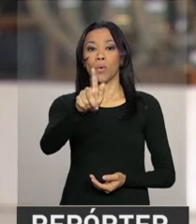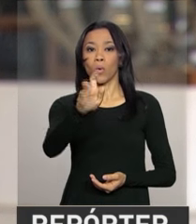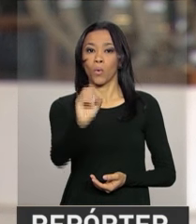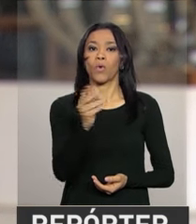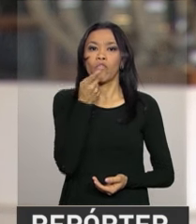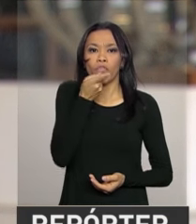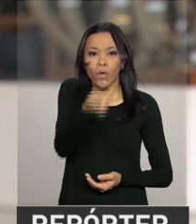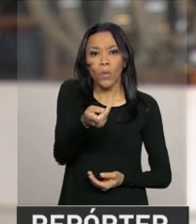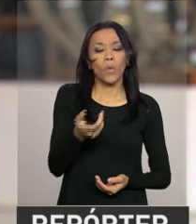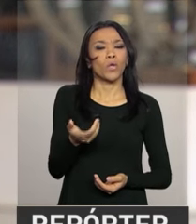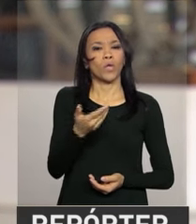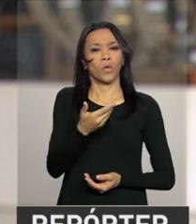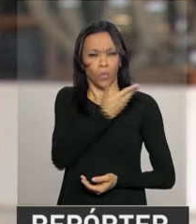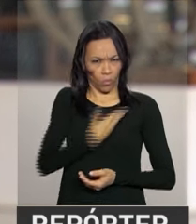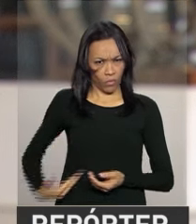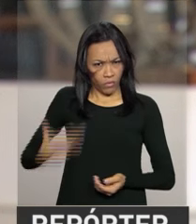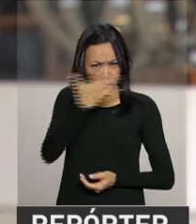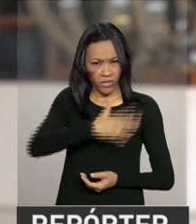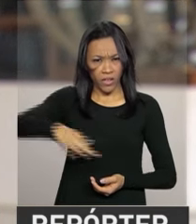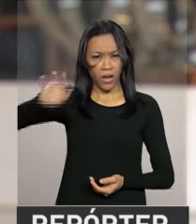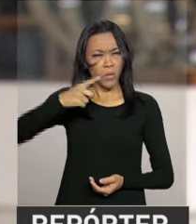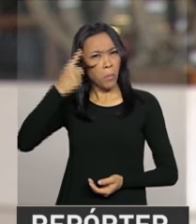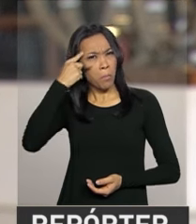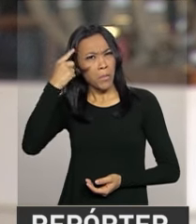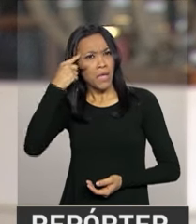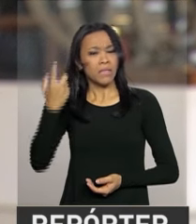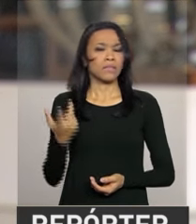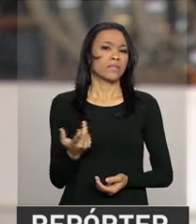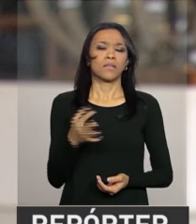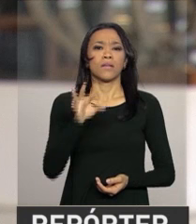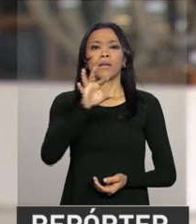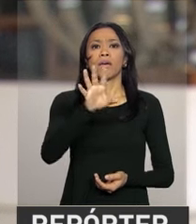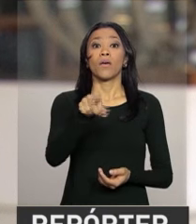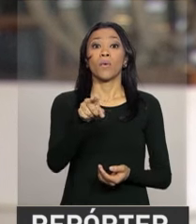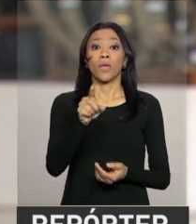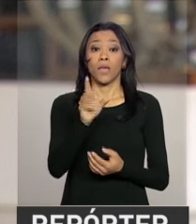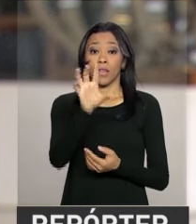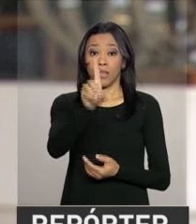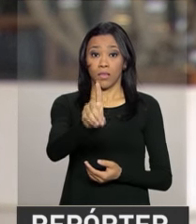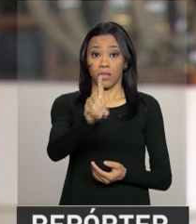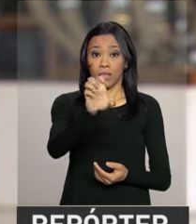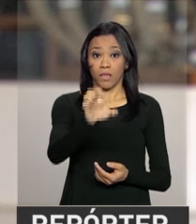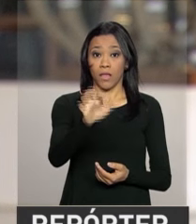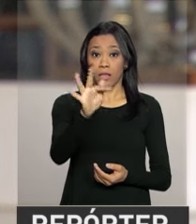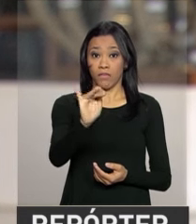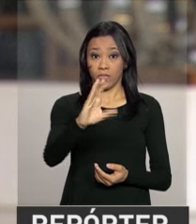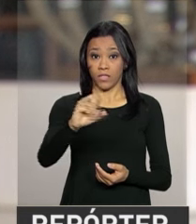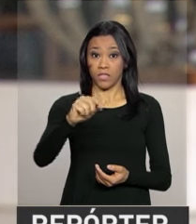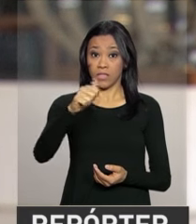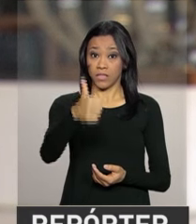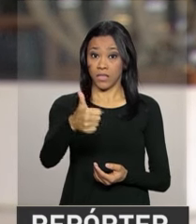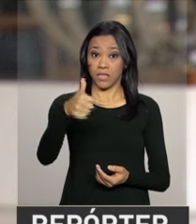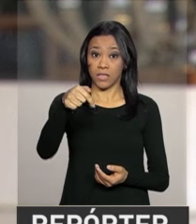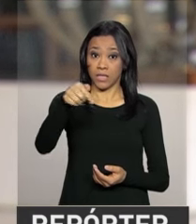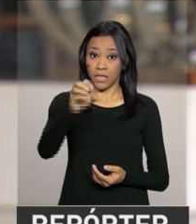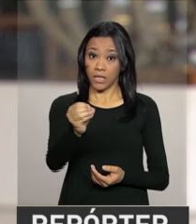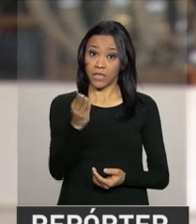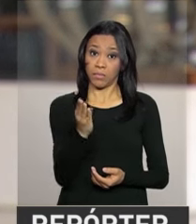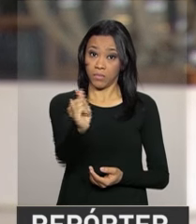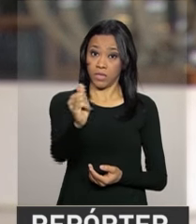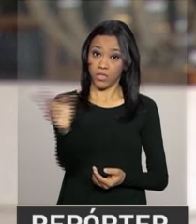o governo federal não pensa em atingir todo o déficit que foi previsto para esse ano de r70 bilhões